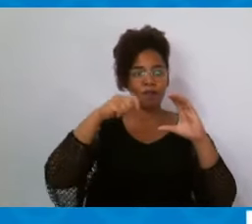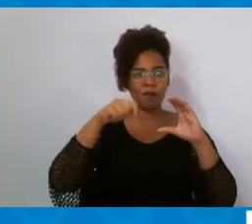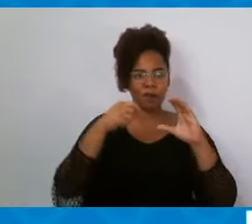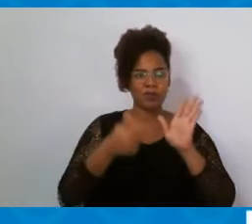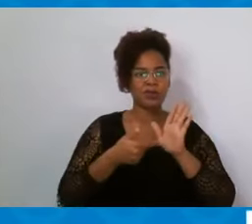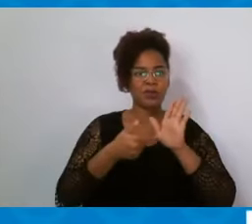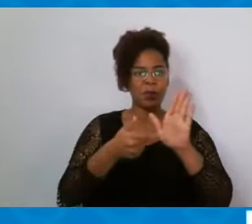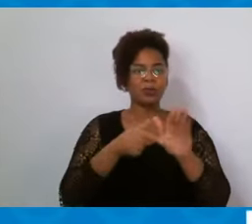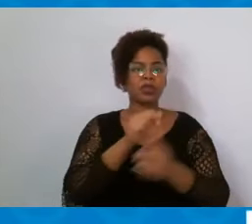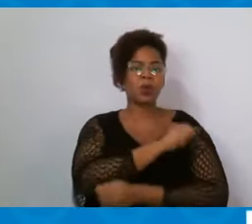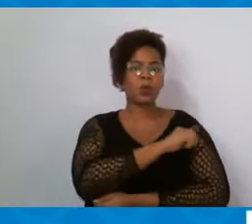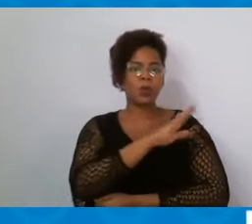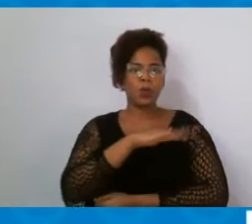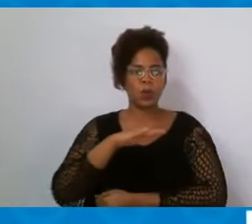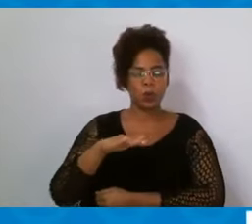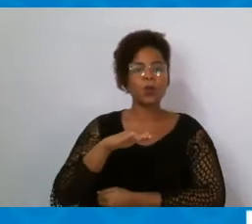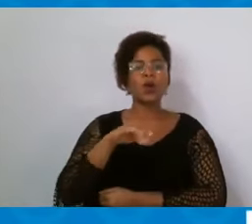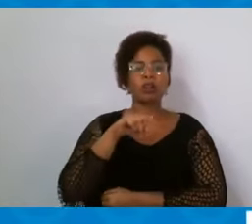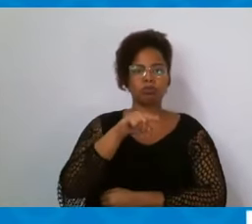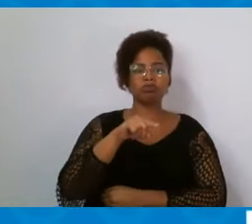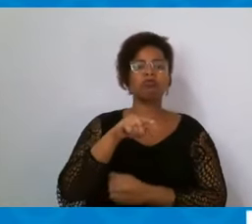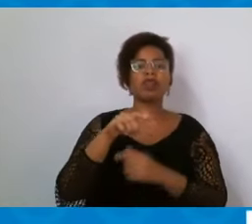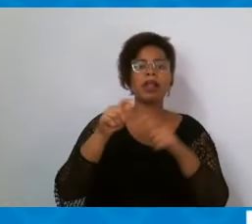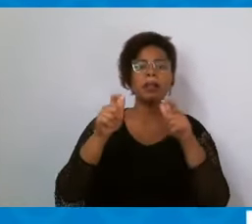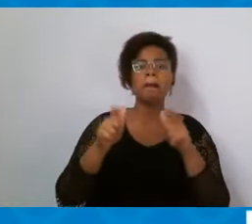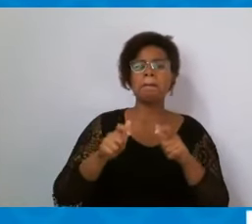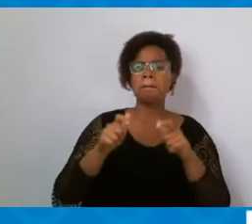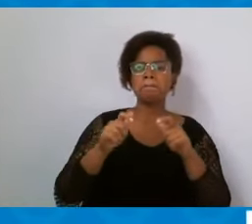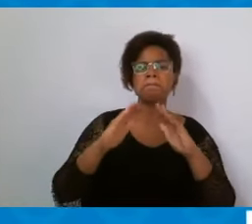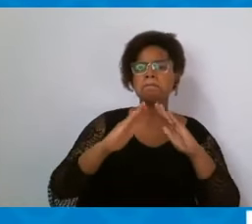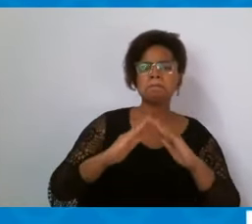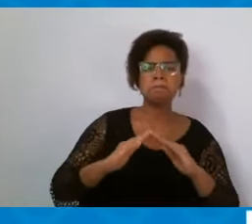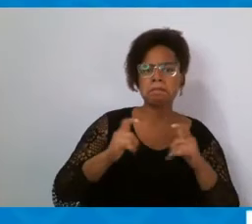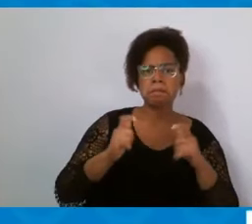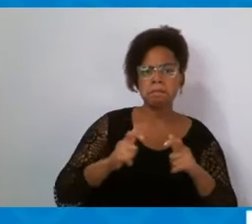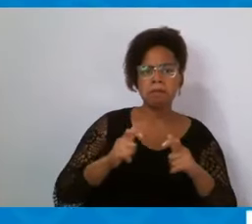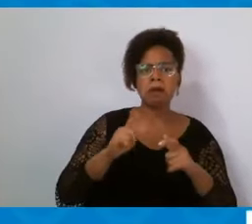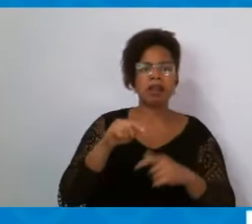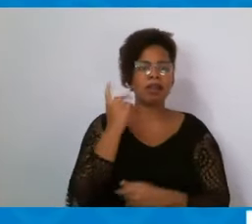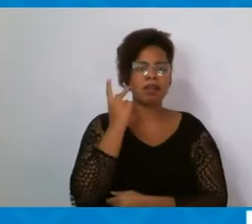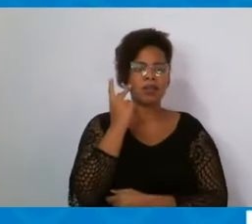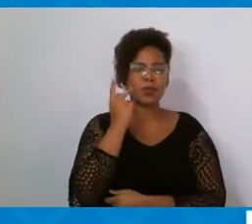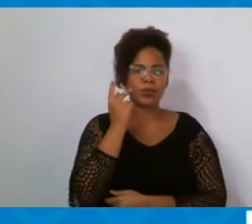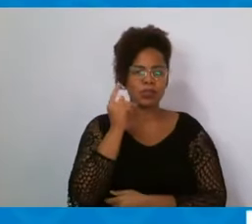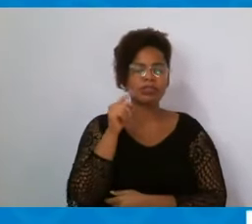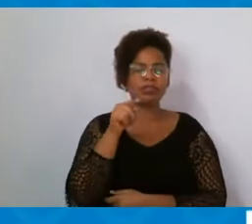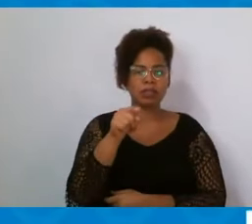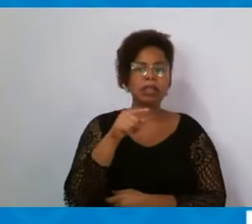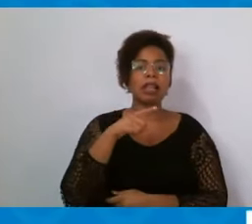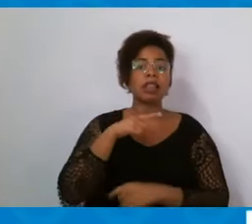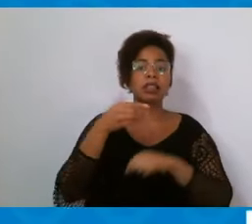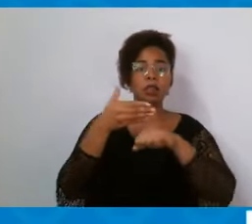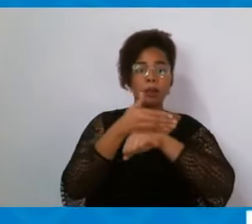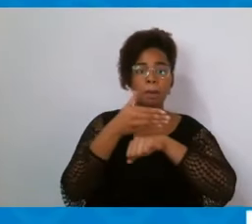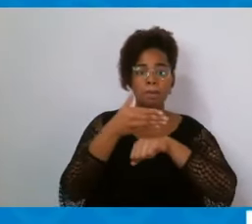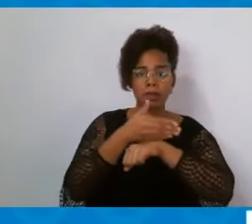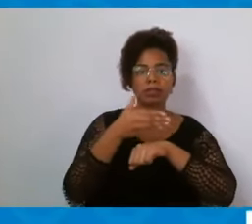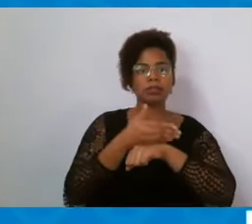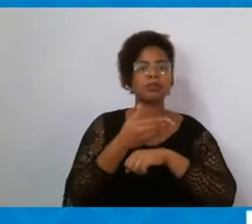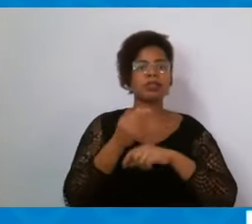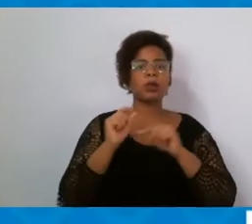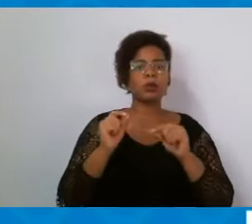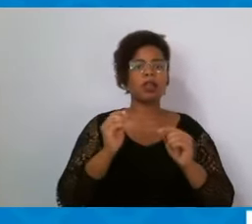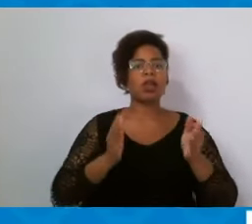Ele é de Cascavel, do Ceará, um dos participantes da equipe do projeto Robô Vespertilho, que foi